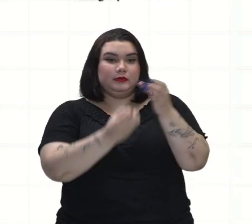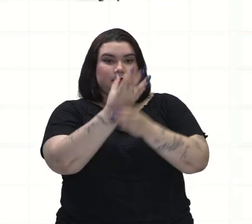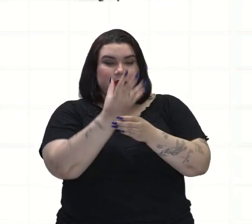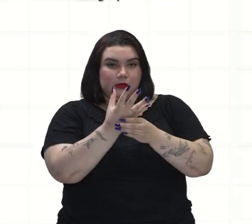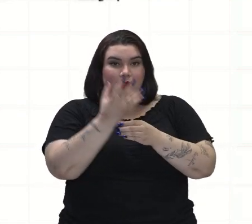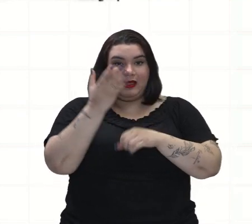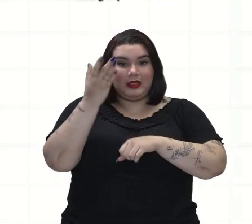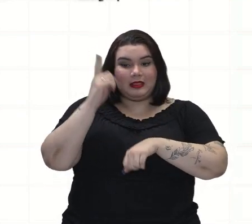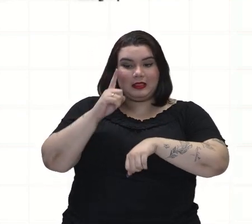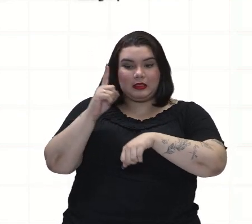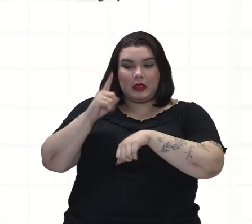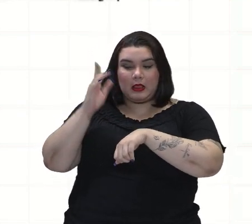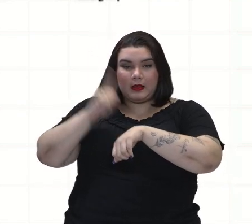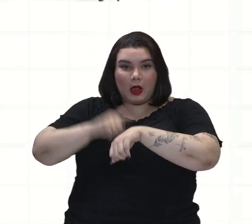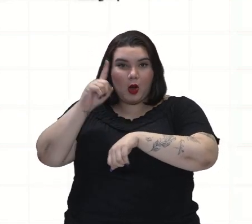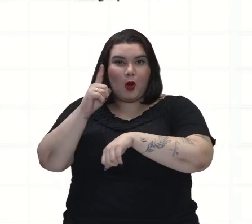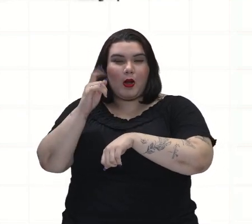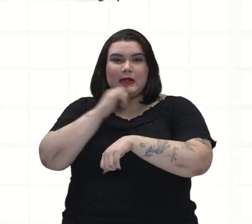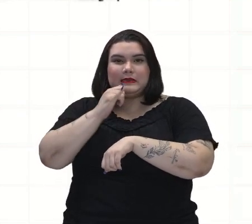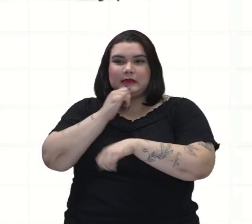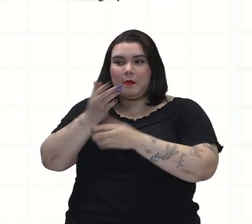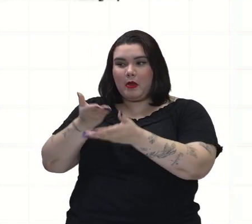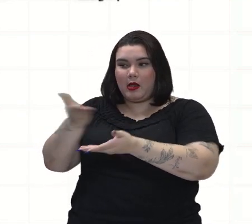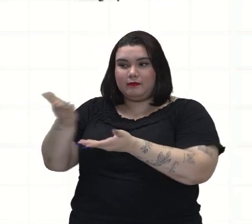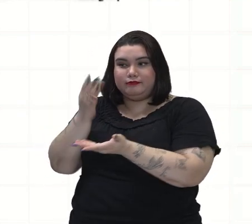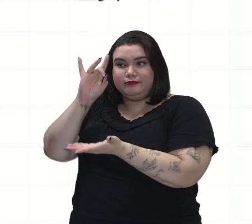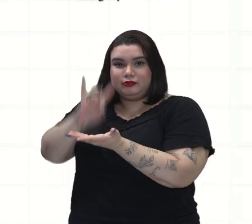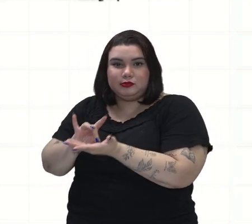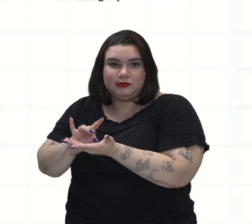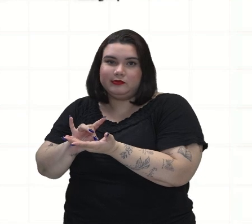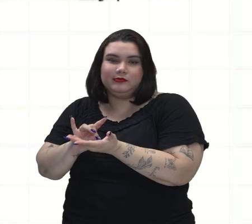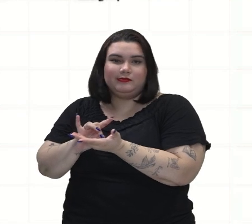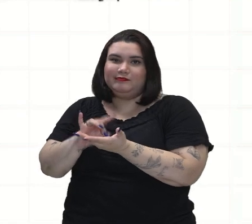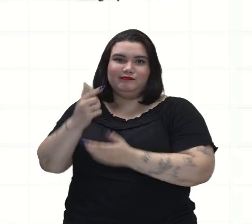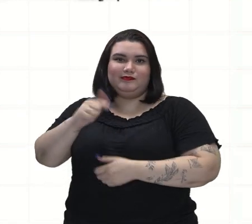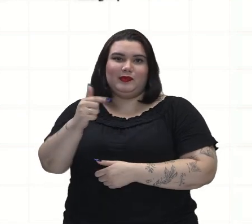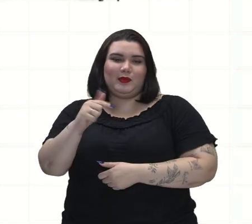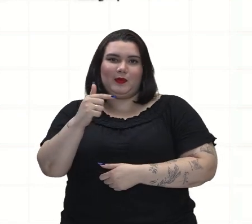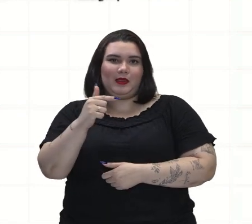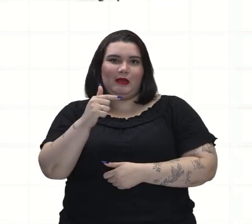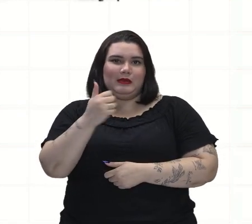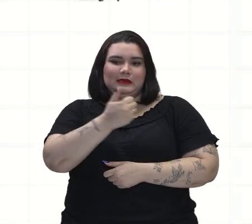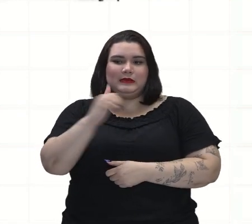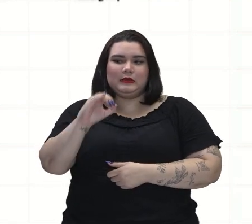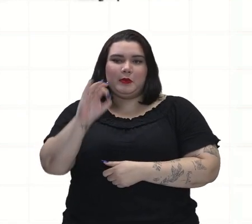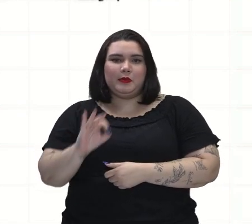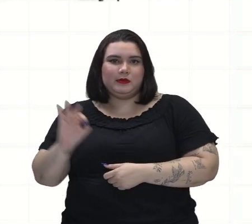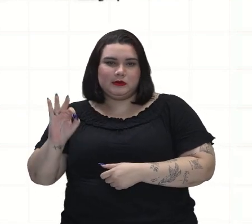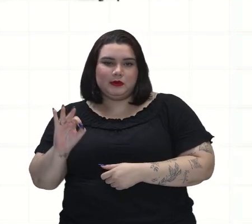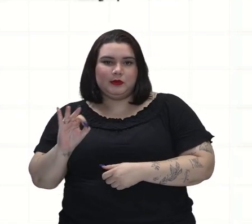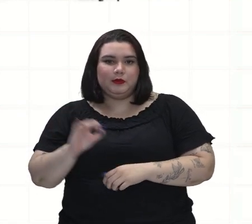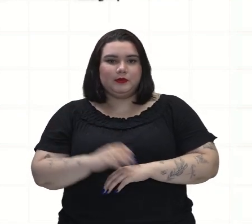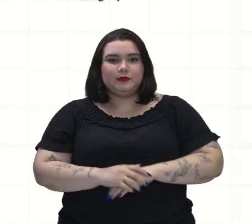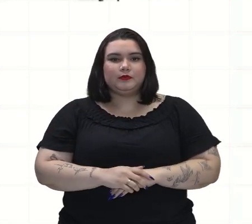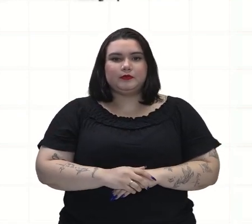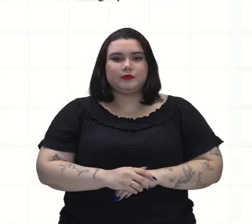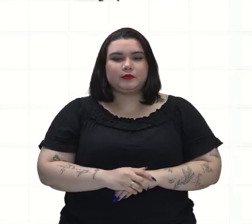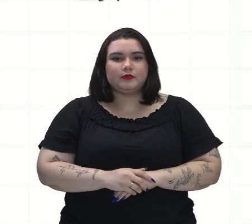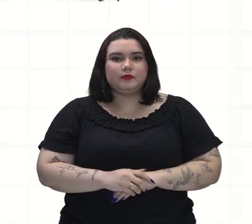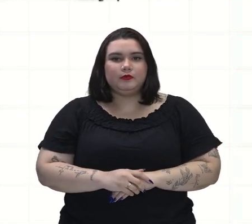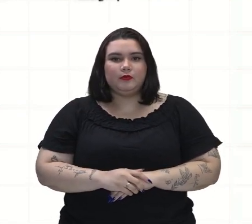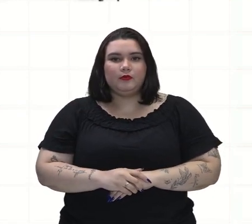implementação prática do diretório nem sempre foi eficaz.